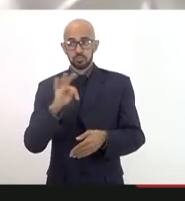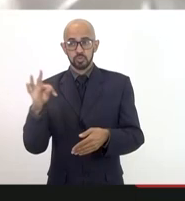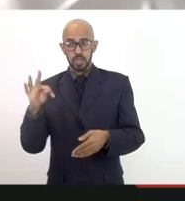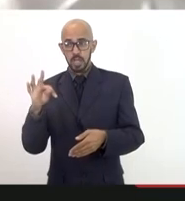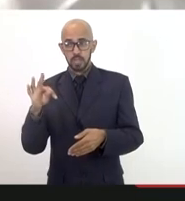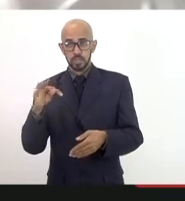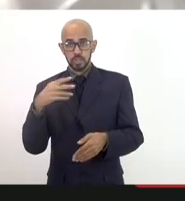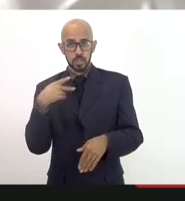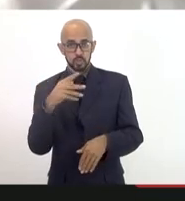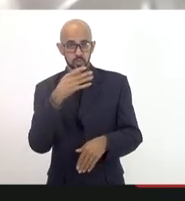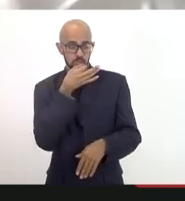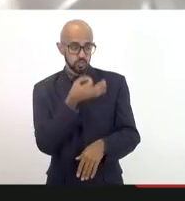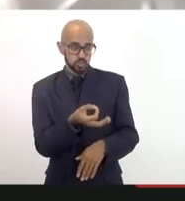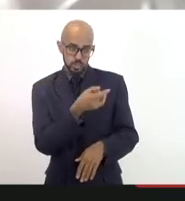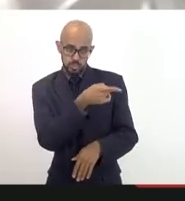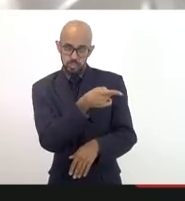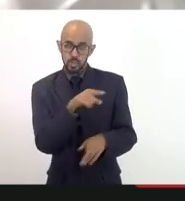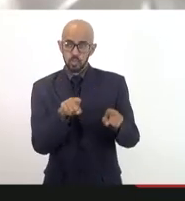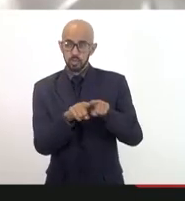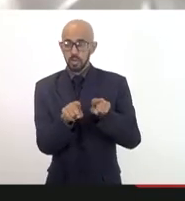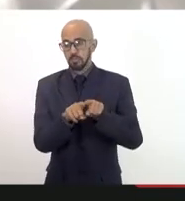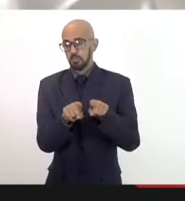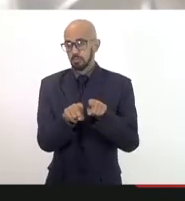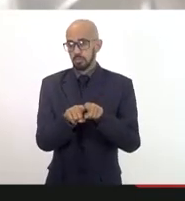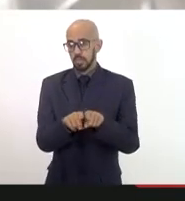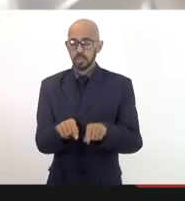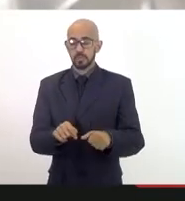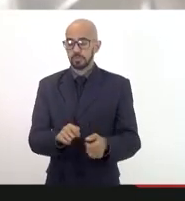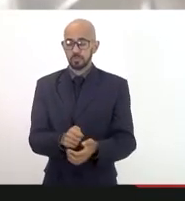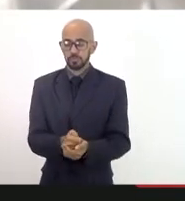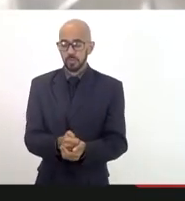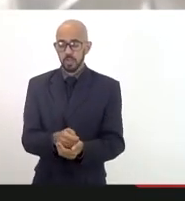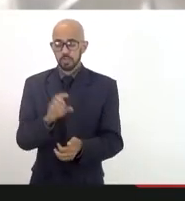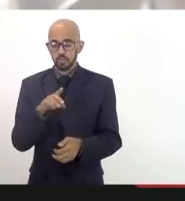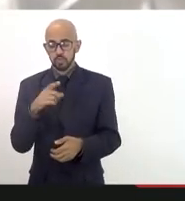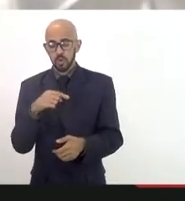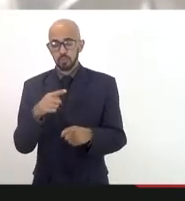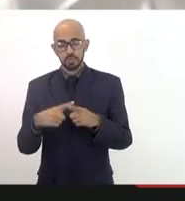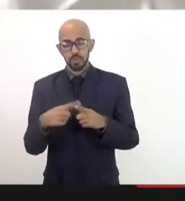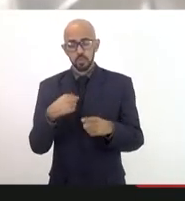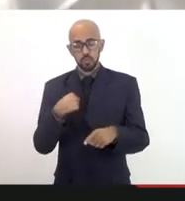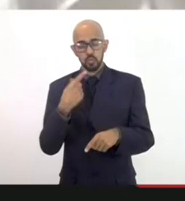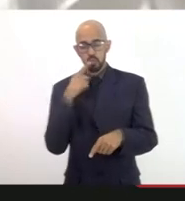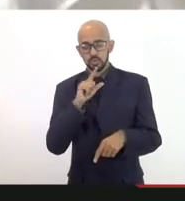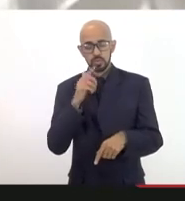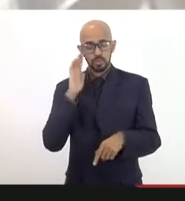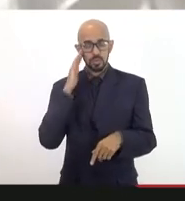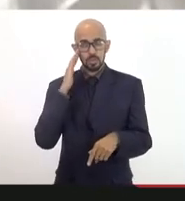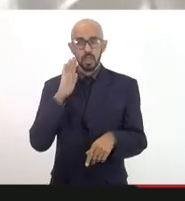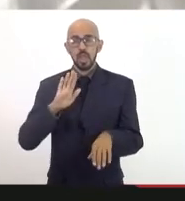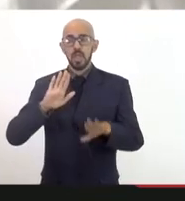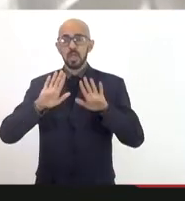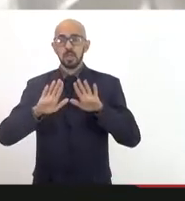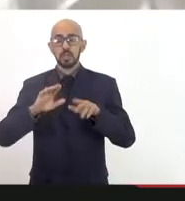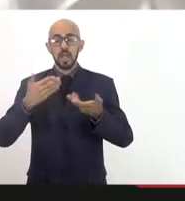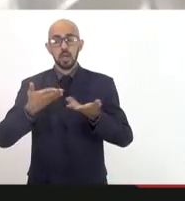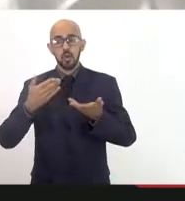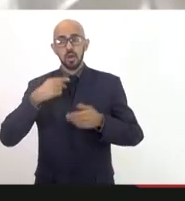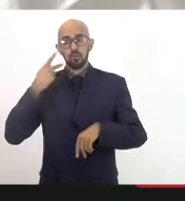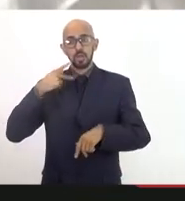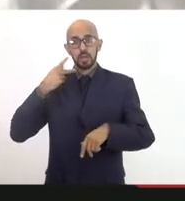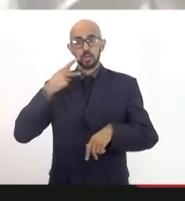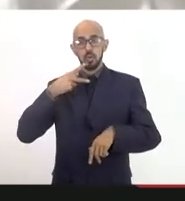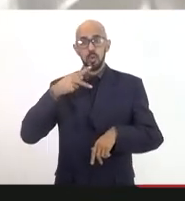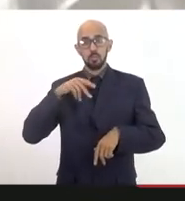sua indicação, só para a gente que eu não consegui identificá-lo. Eu vou, então, passar a palavra ao vereador Paulo